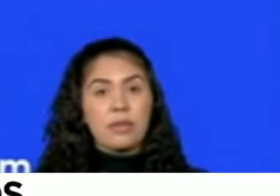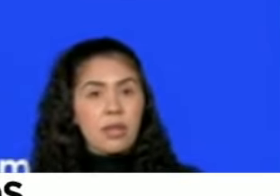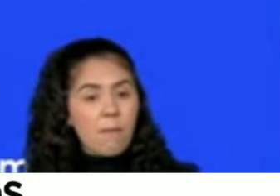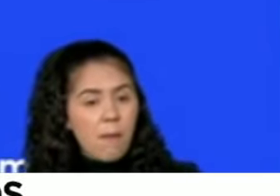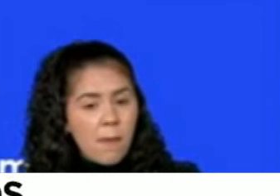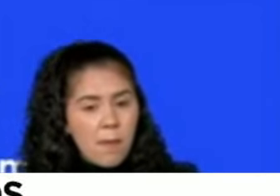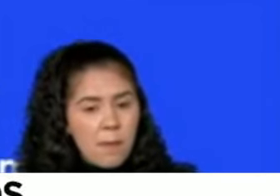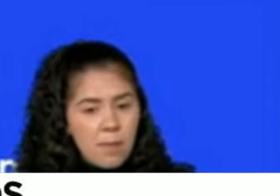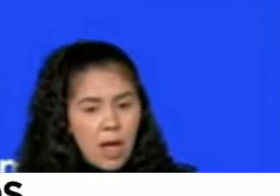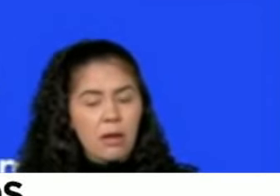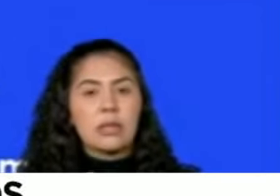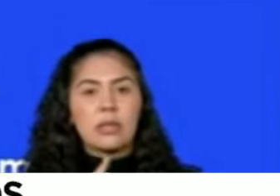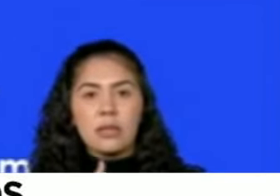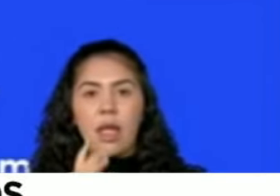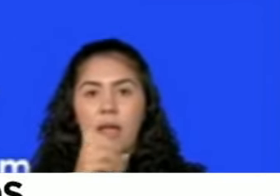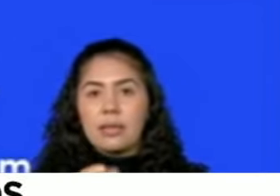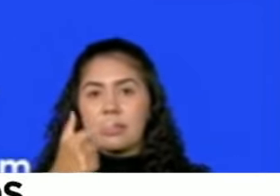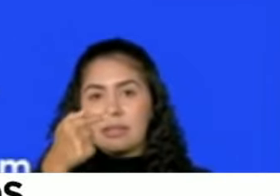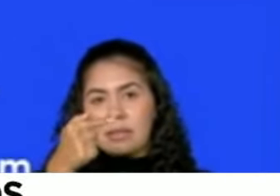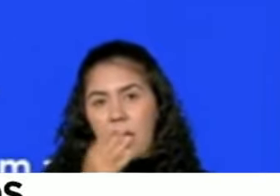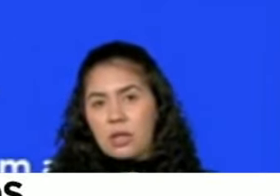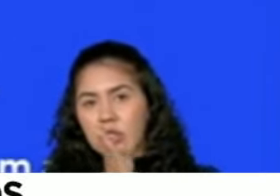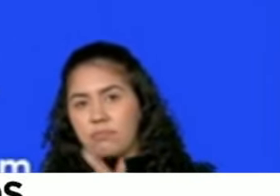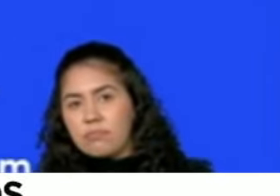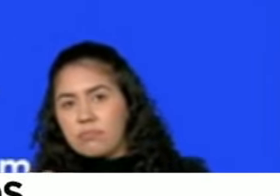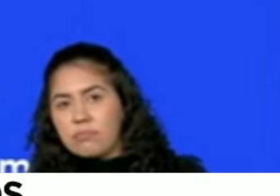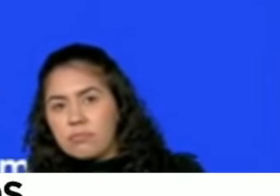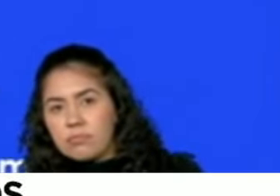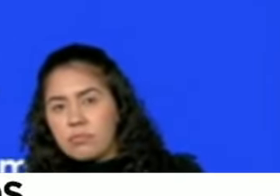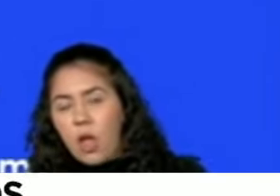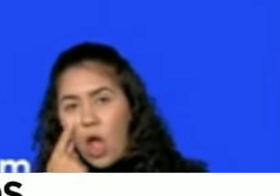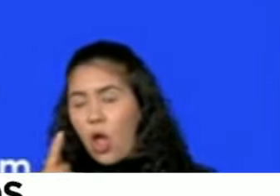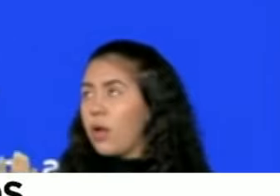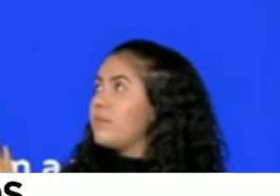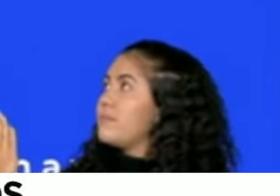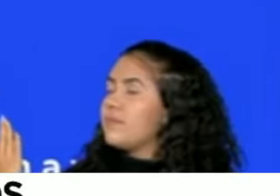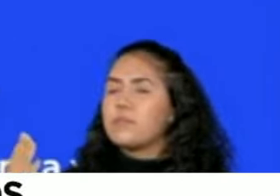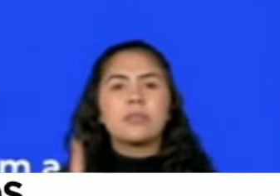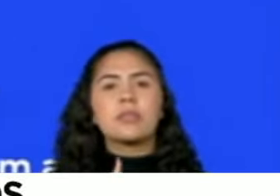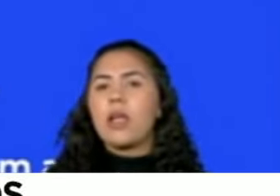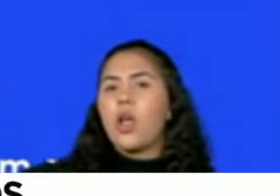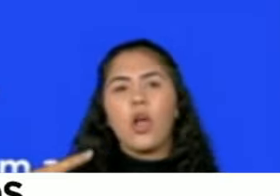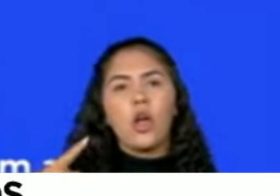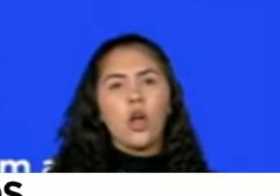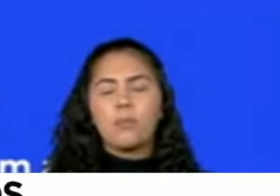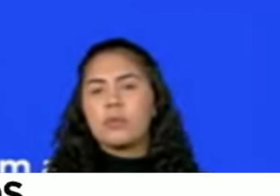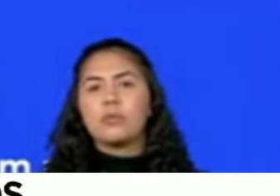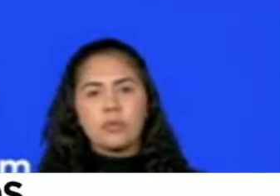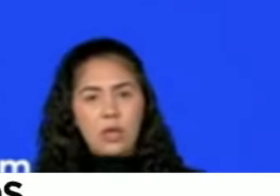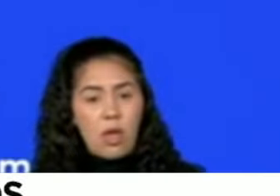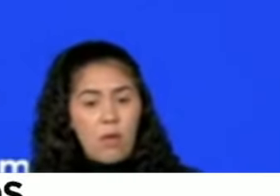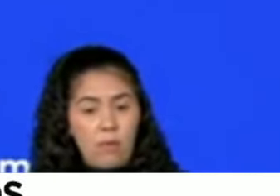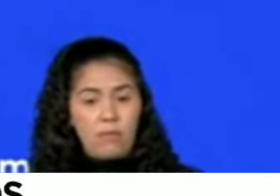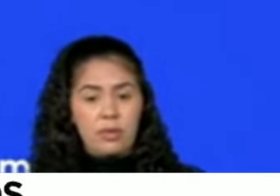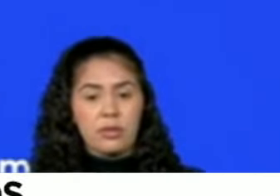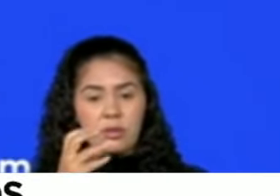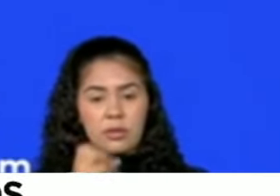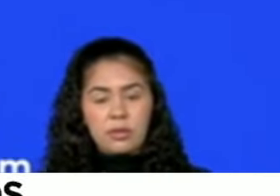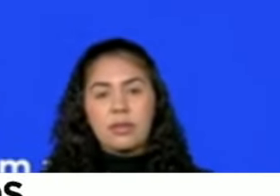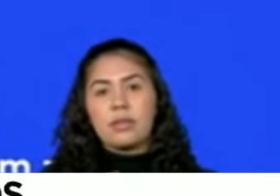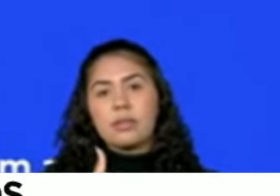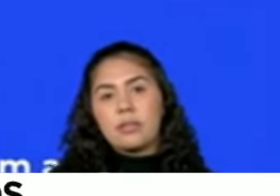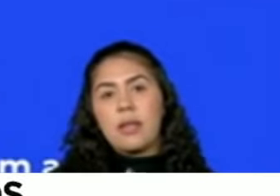distribuídas em 7 eixos. Destaco aqui que o plano tem como compromisso destinar 6 bilhões em